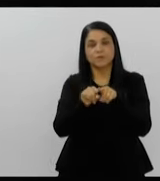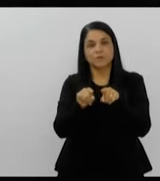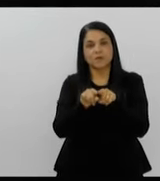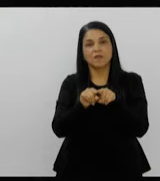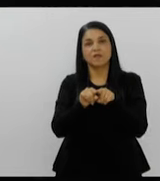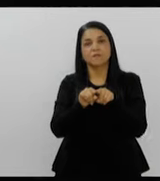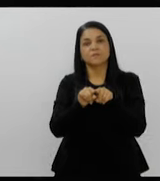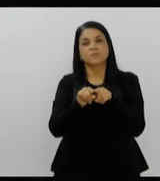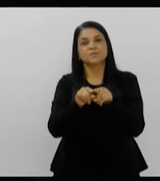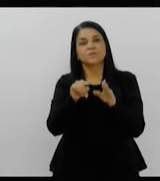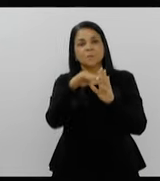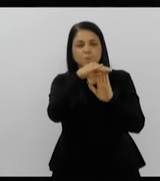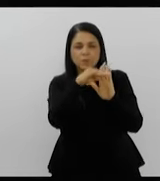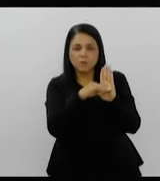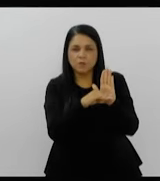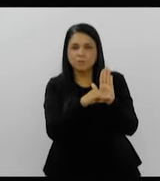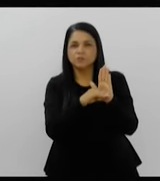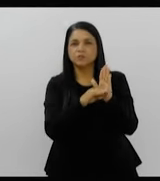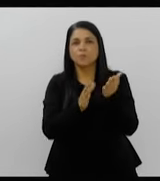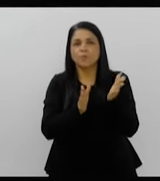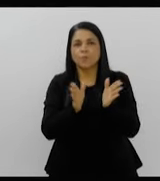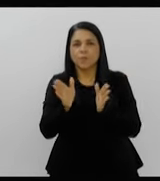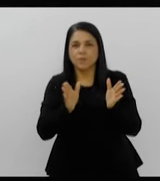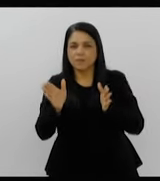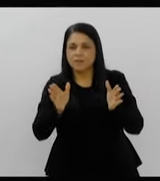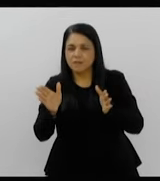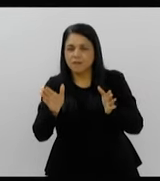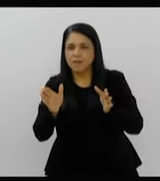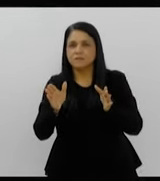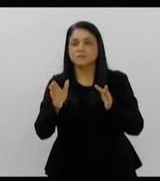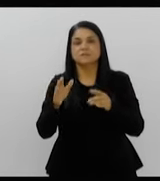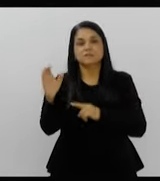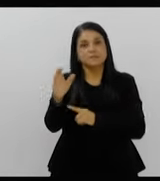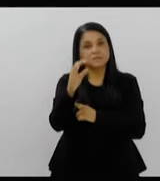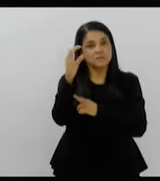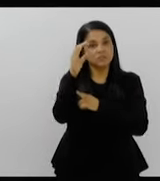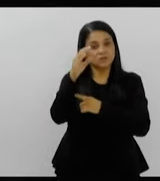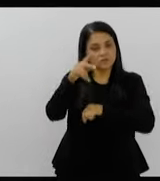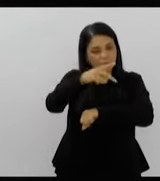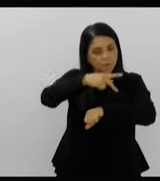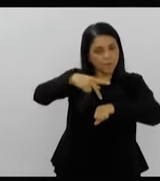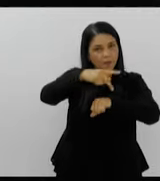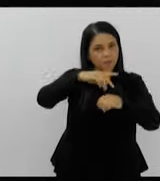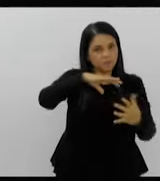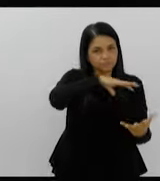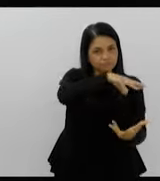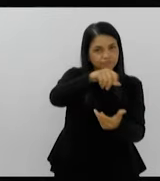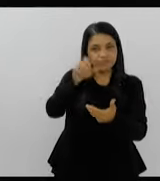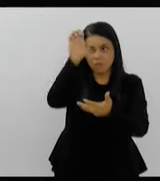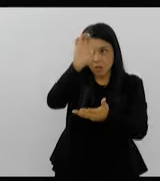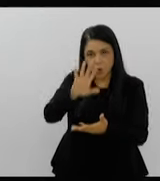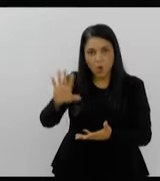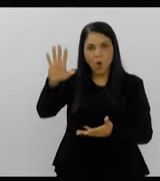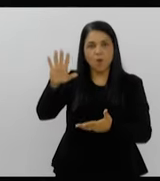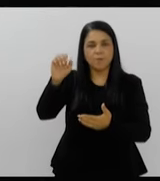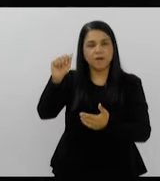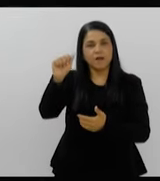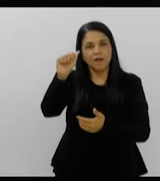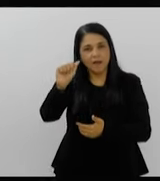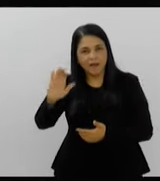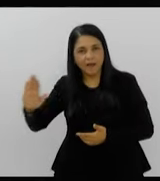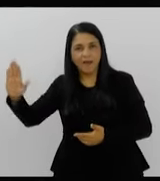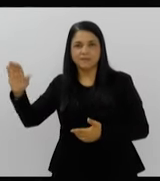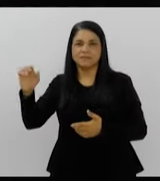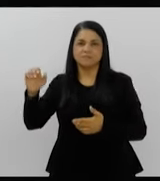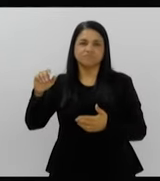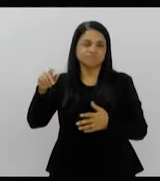de programas de mobilidade e cooperação científica internacionais com a Europa, com a Ásia, com diversos países da